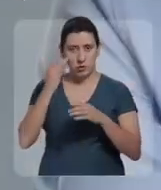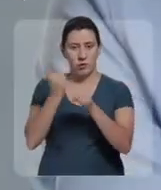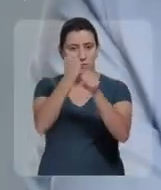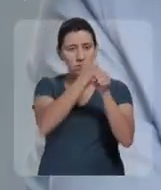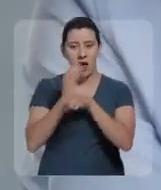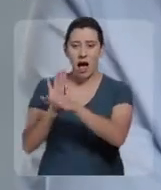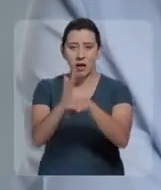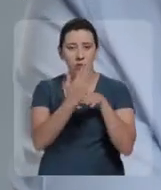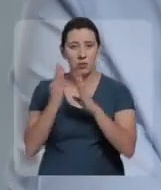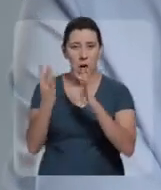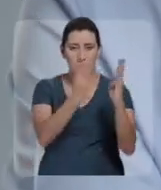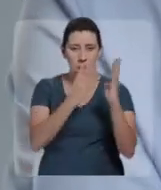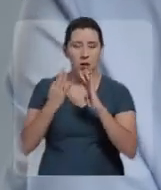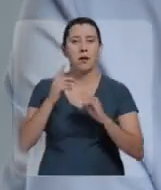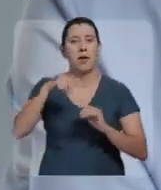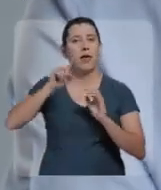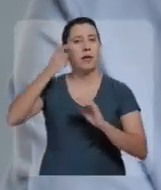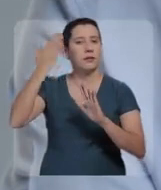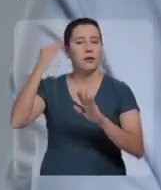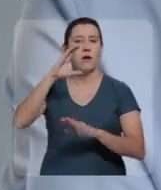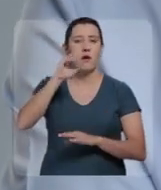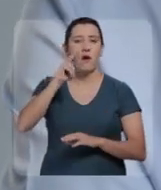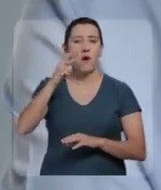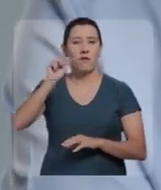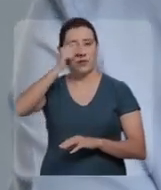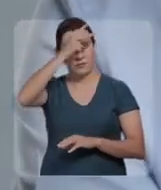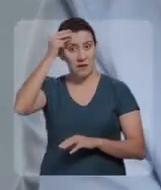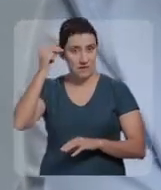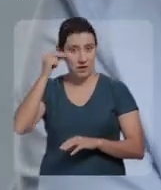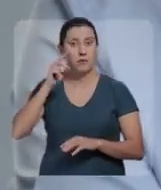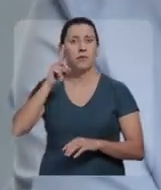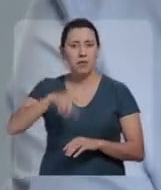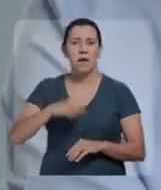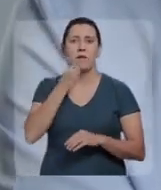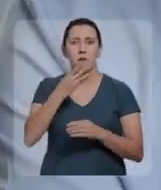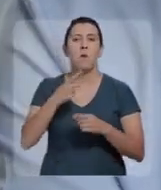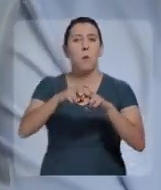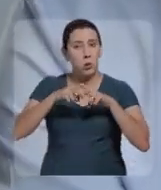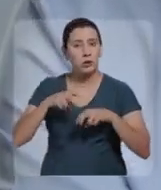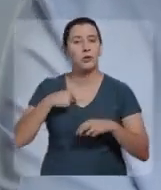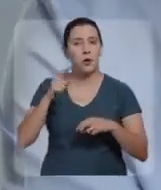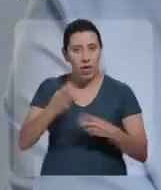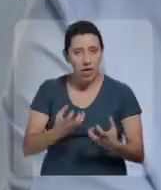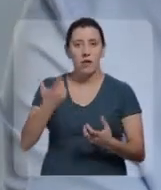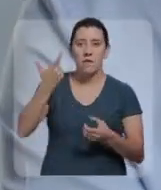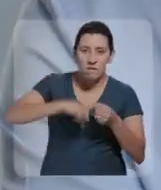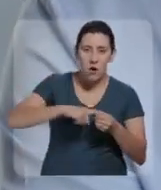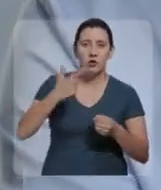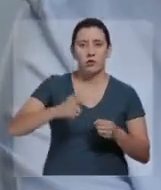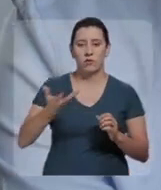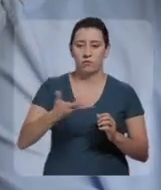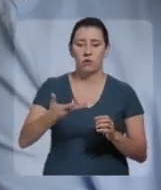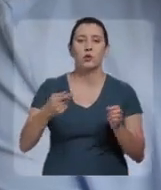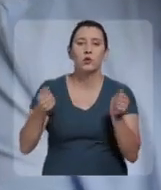Os mutirões funcionavam muito bem na época do prefeito Mário Covas. Era bom para todo mundo. Por isso, vou acelerar a volta dos